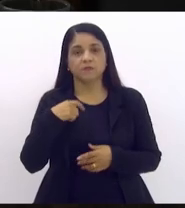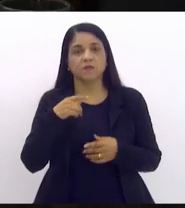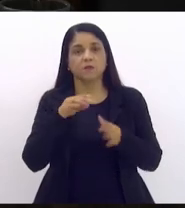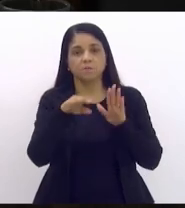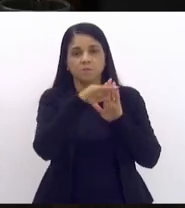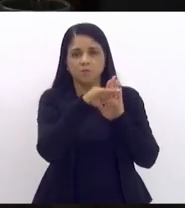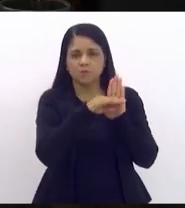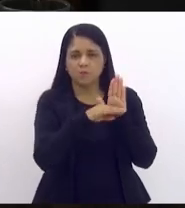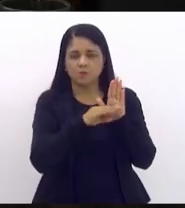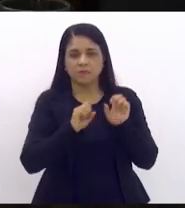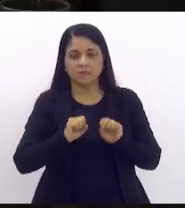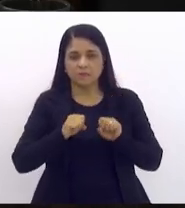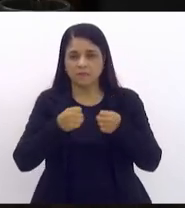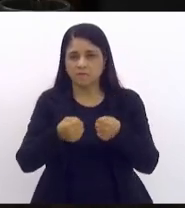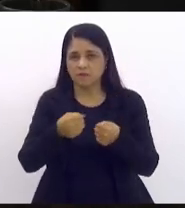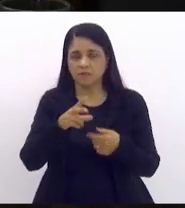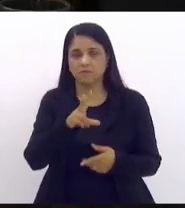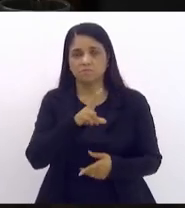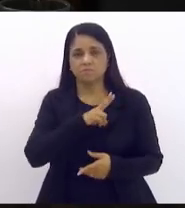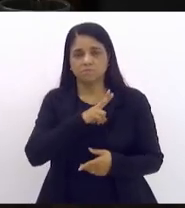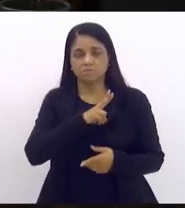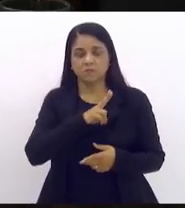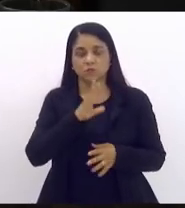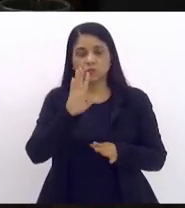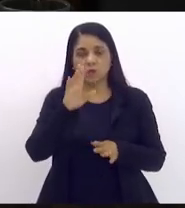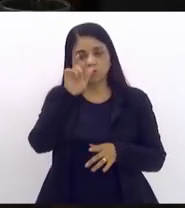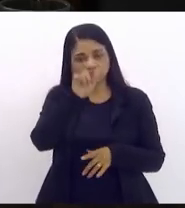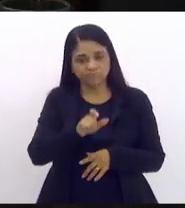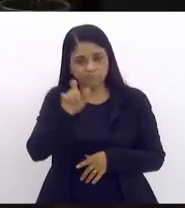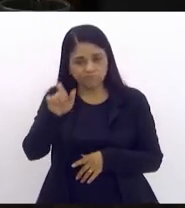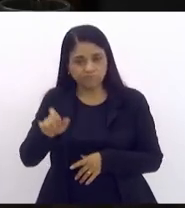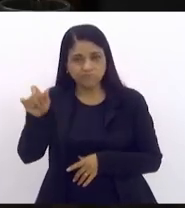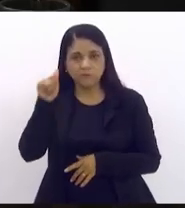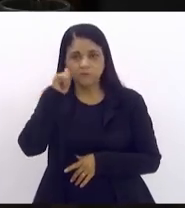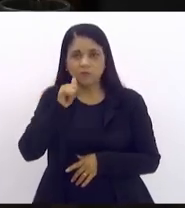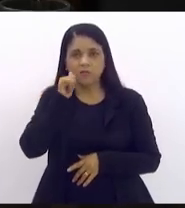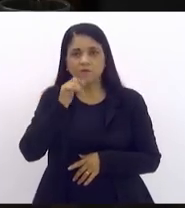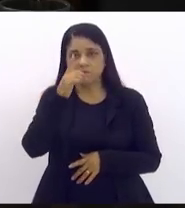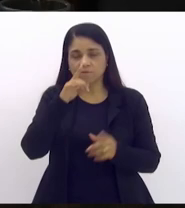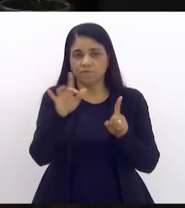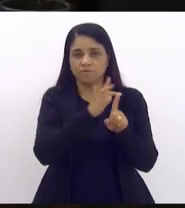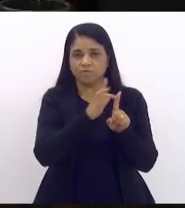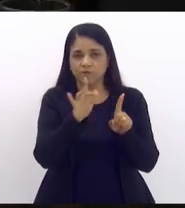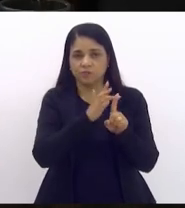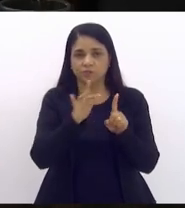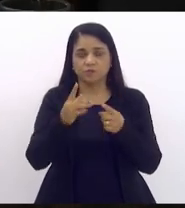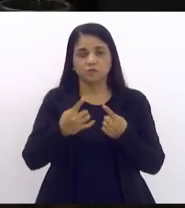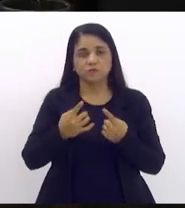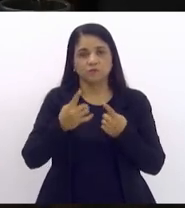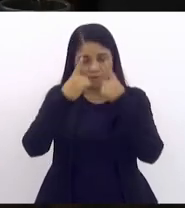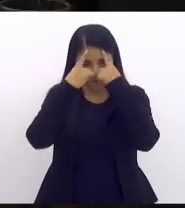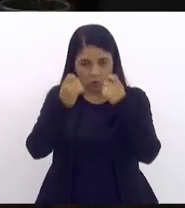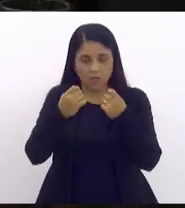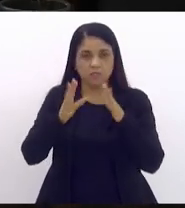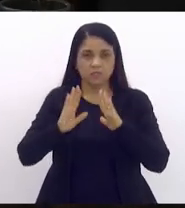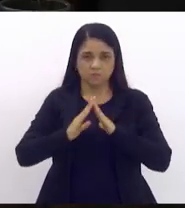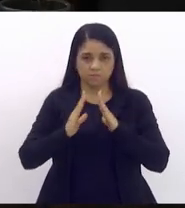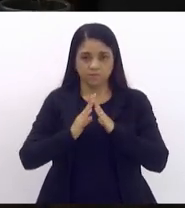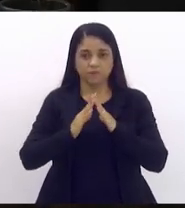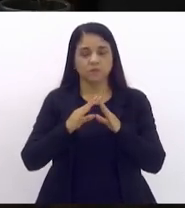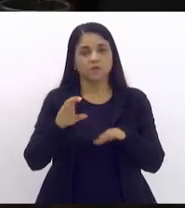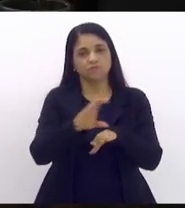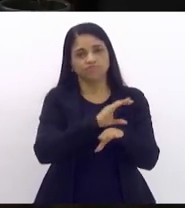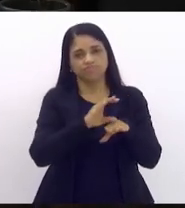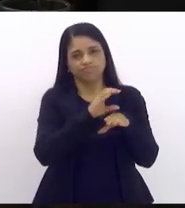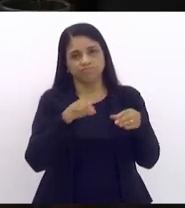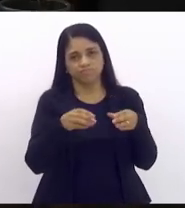de Defesa Pessoal para Mulheres Vítimas de Violência Doméstica. Pareceres das Comissões de Constituição e Justiça pela Constitucionalidade e